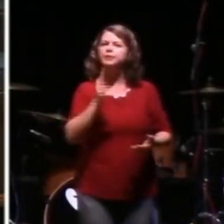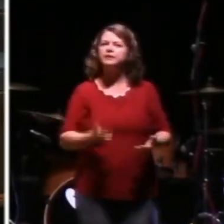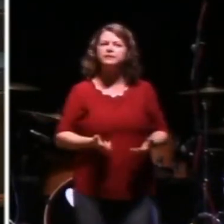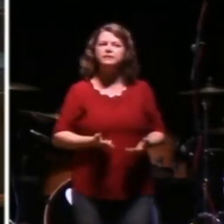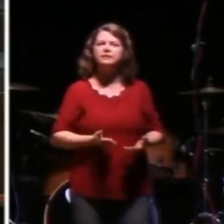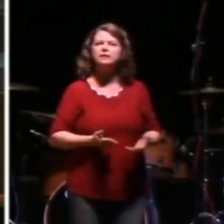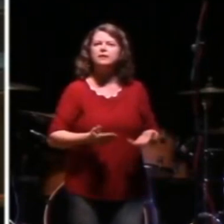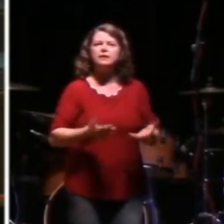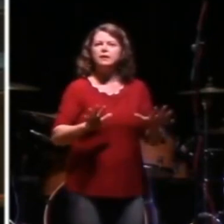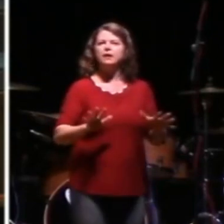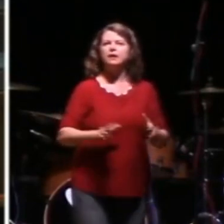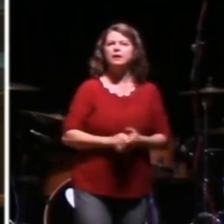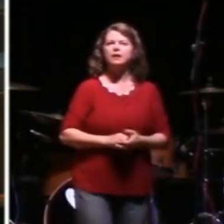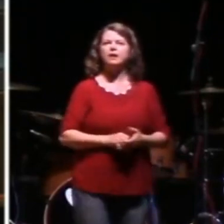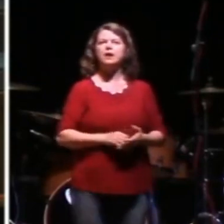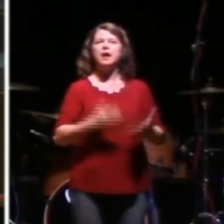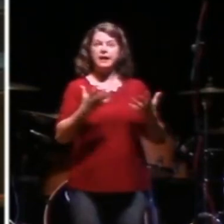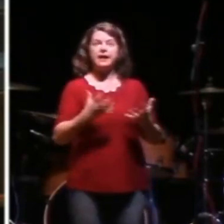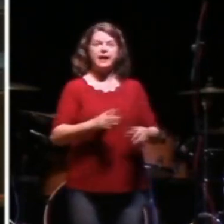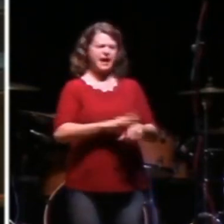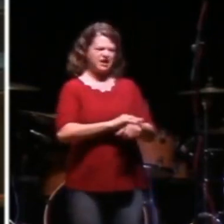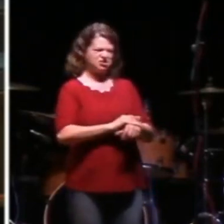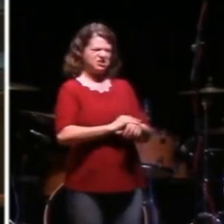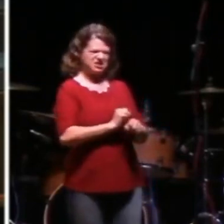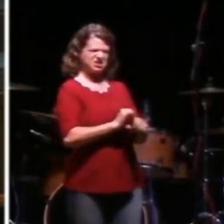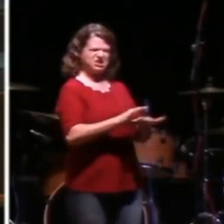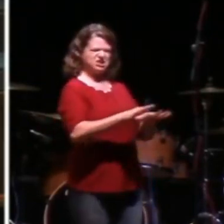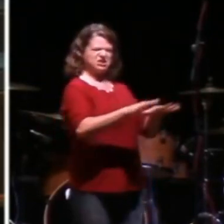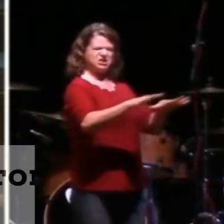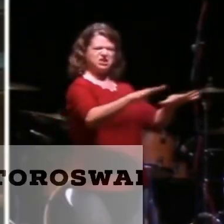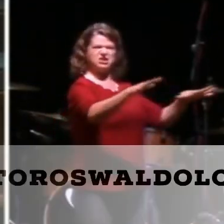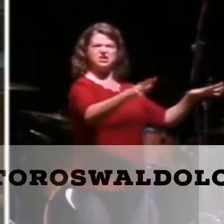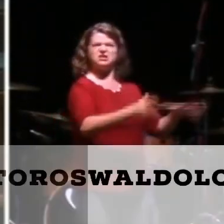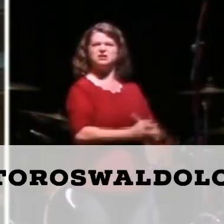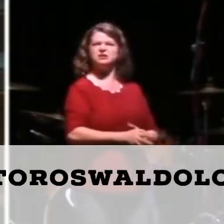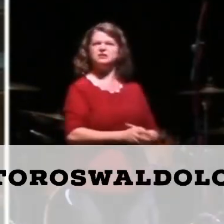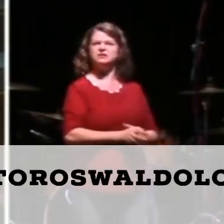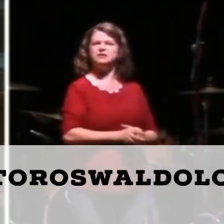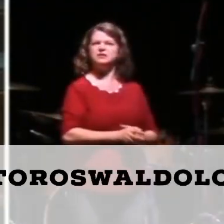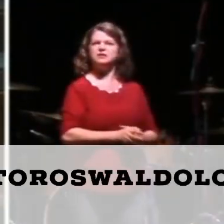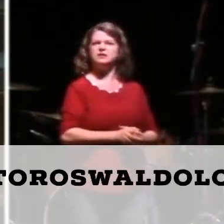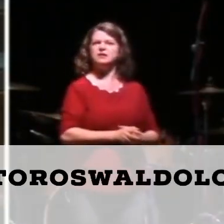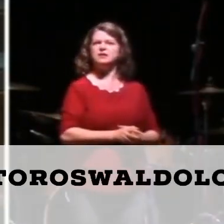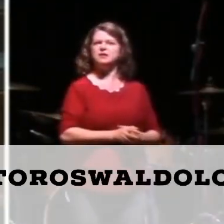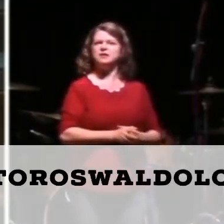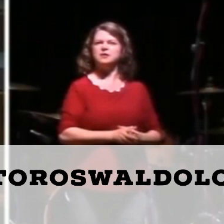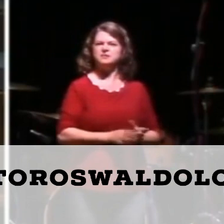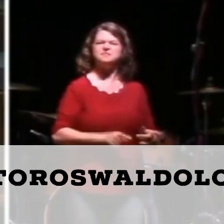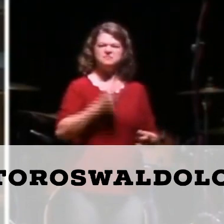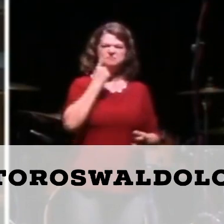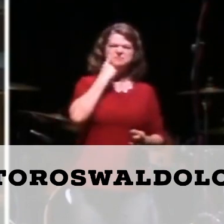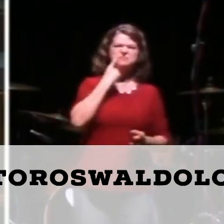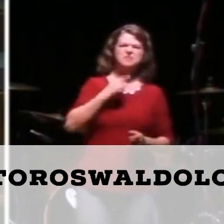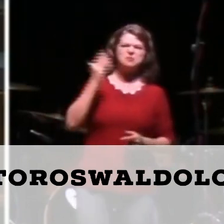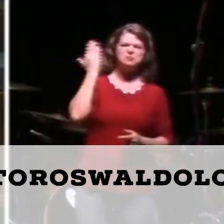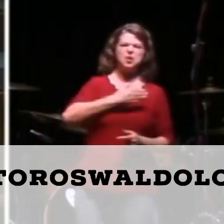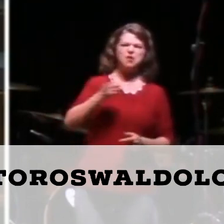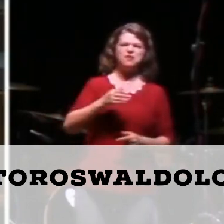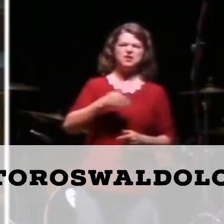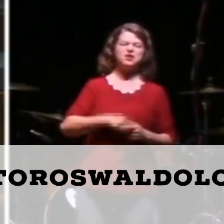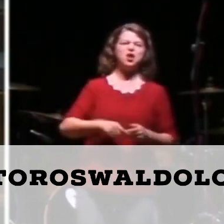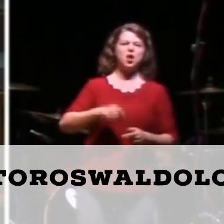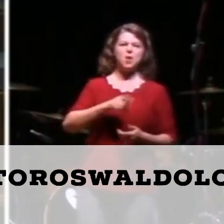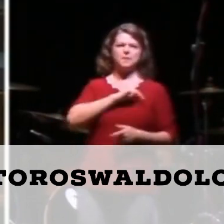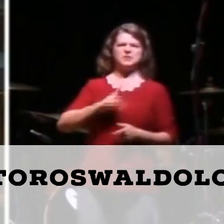tem gente que torce pela epidemia por causa de posicionamento político tem